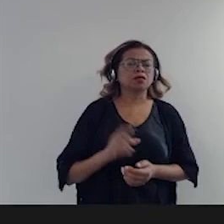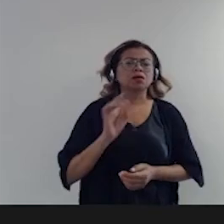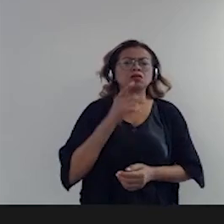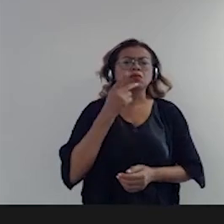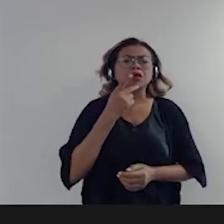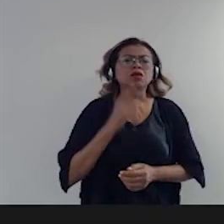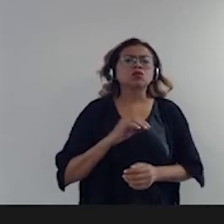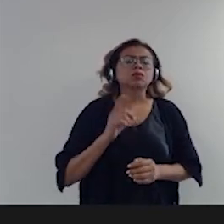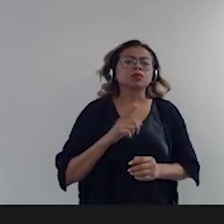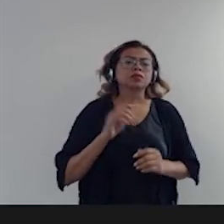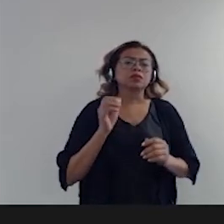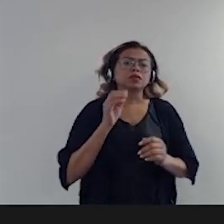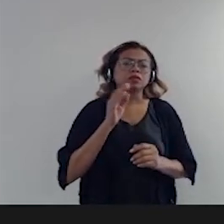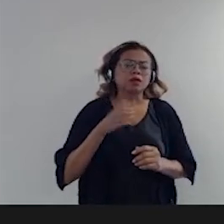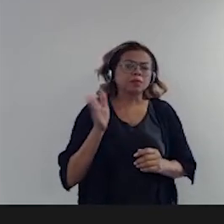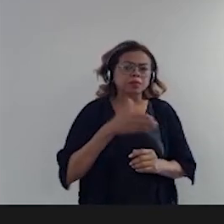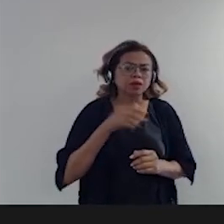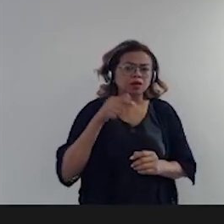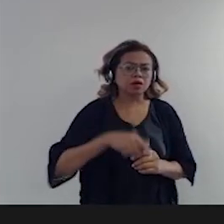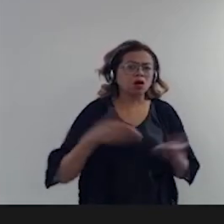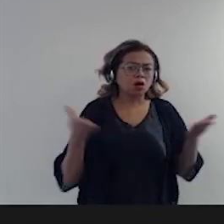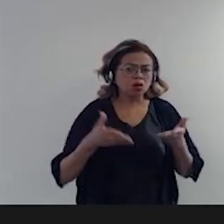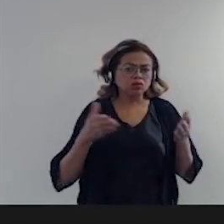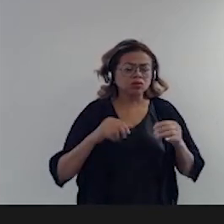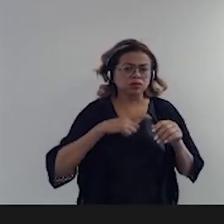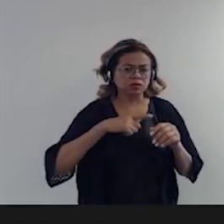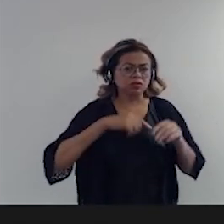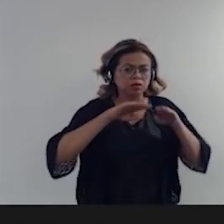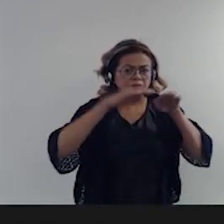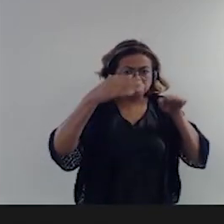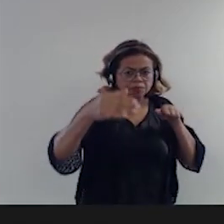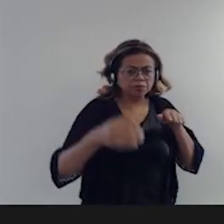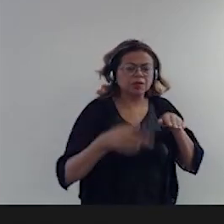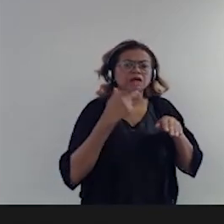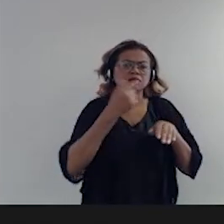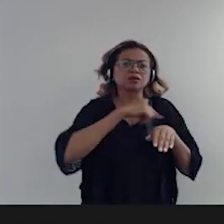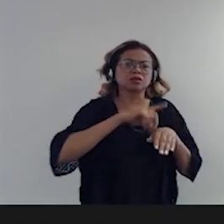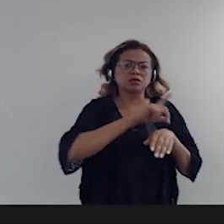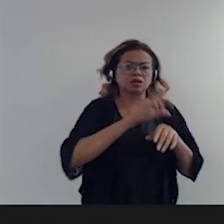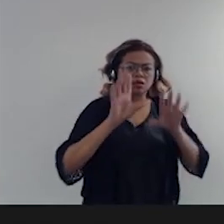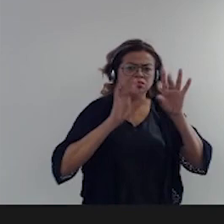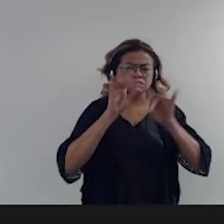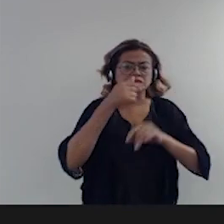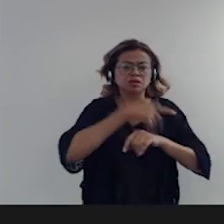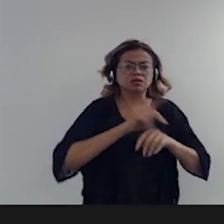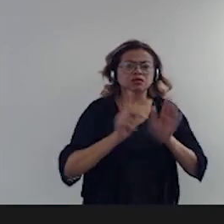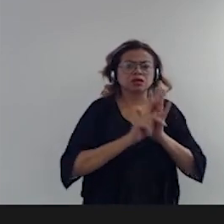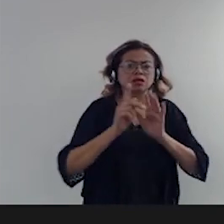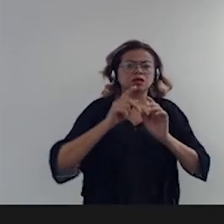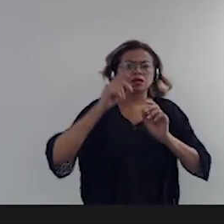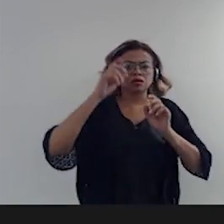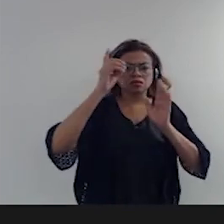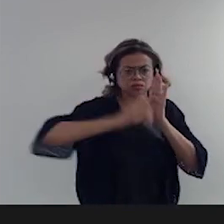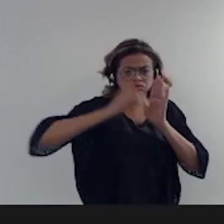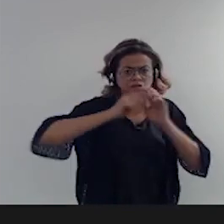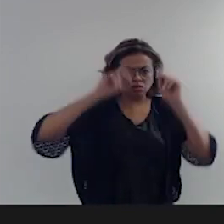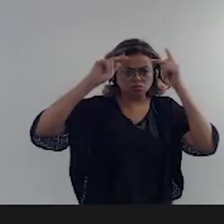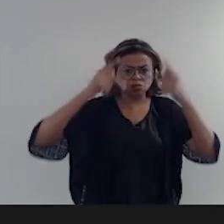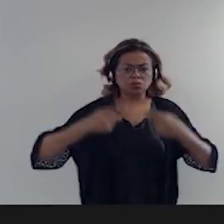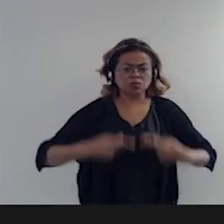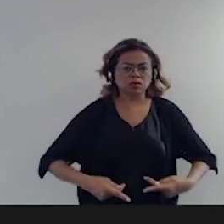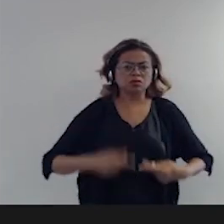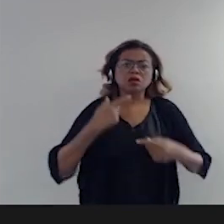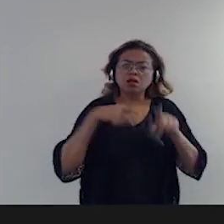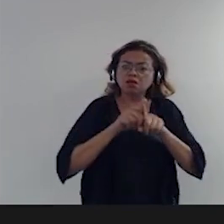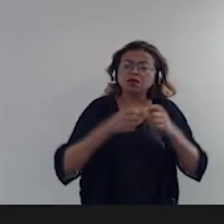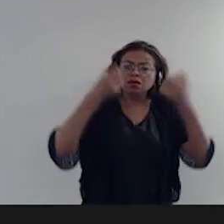para complementar, nós temos aqui na mesa o doutor Renan, que é um especialista em direitos humanos, e ele certamente vai falar aquilo